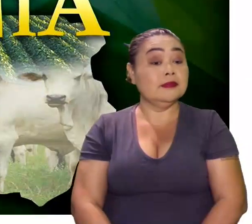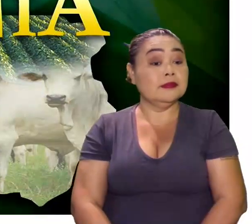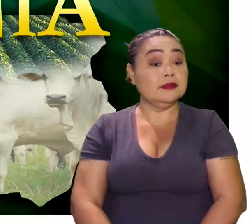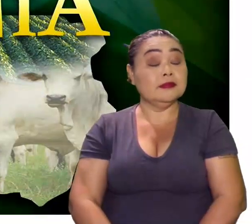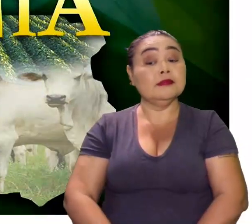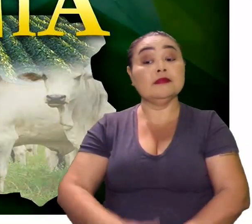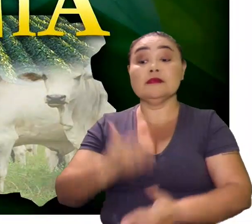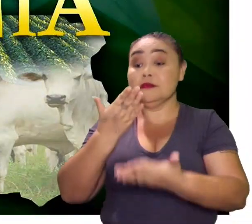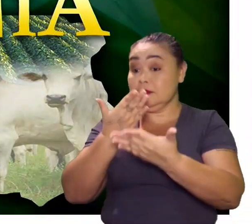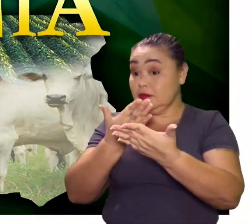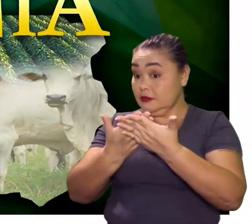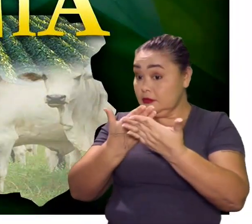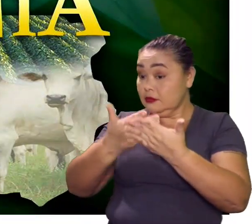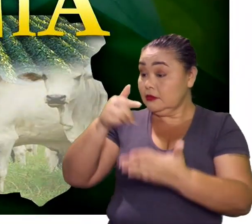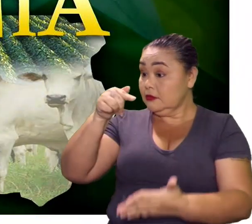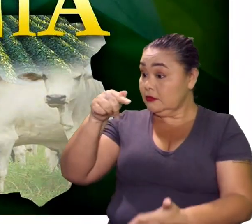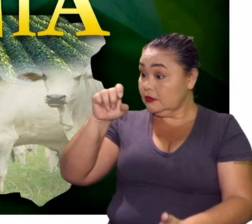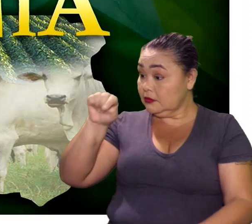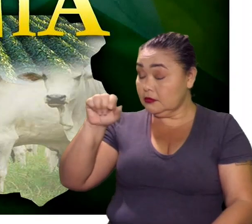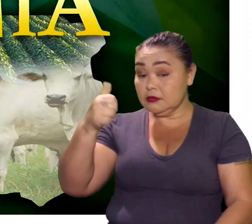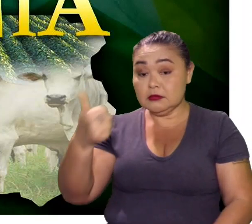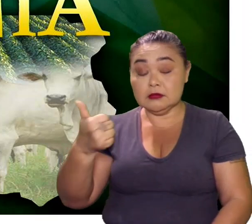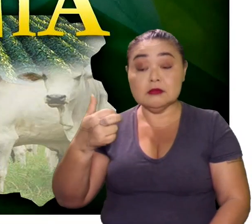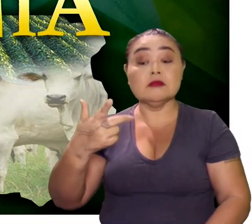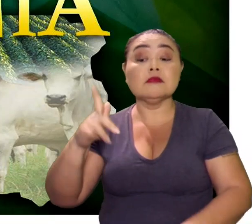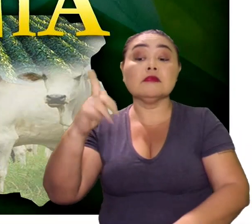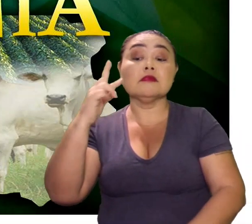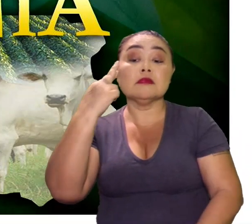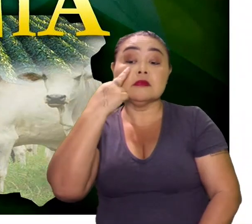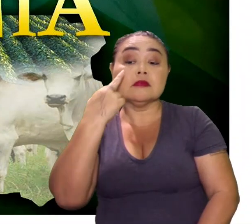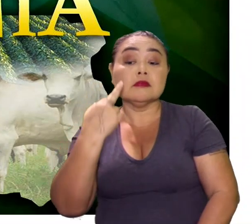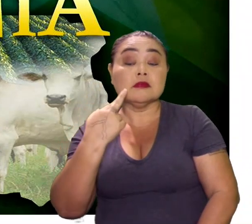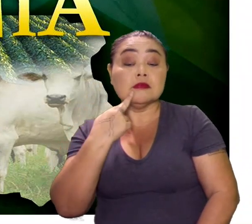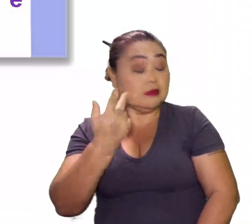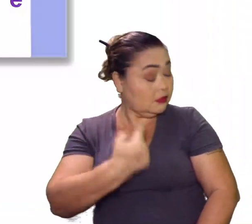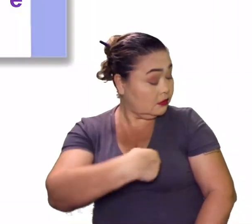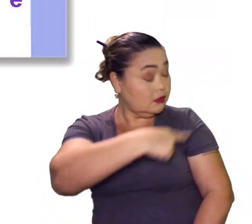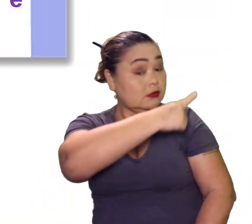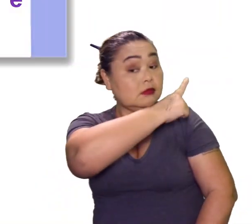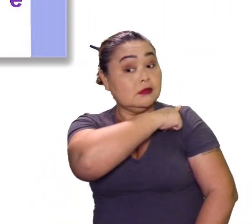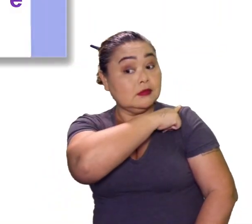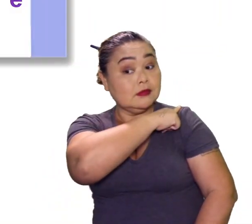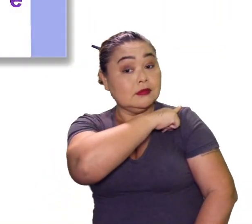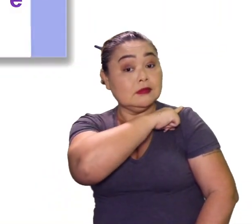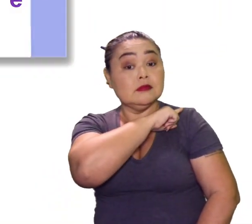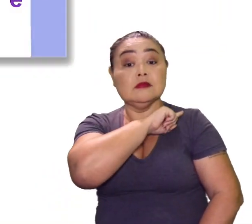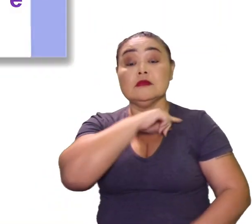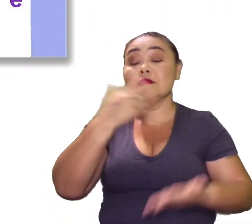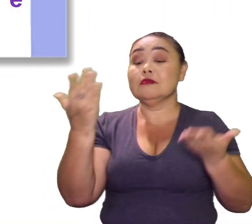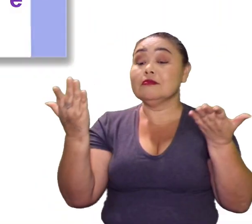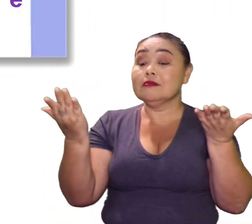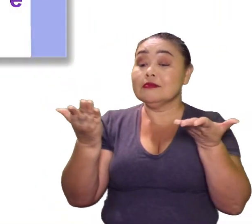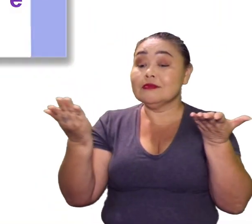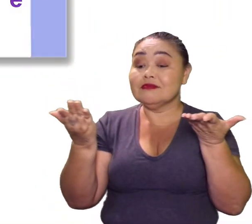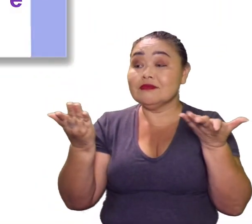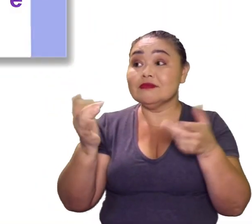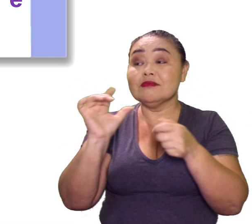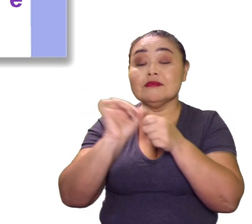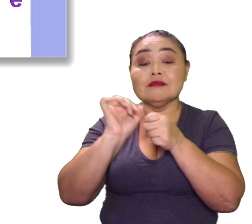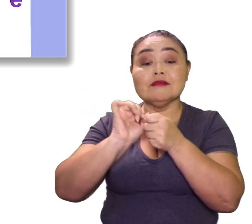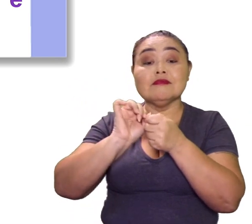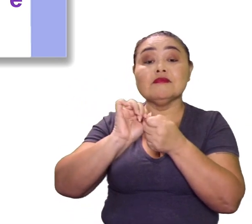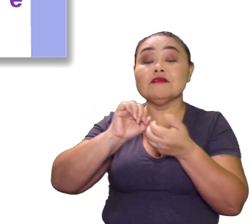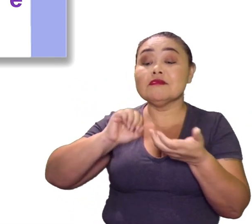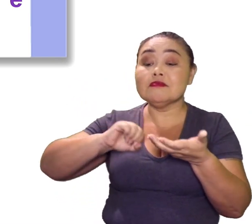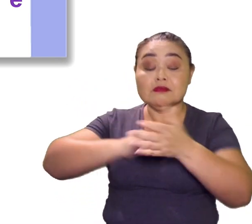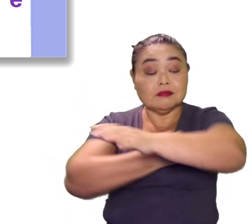Aula 7.1, Geografia de Rondônia, primeiro ano. Nós vamos trabalhar hoje, vamos falar sobre